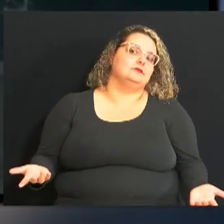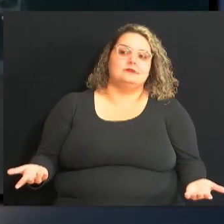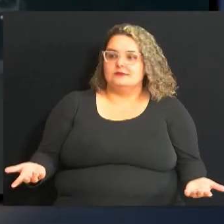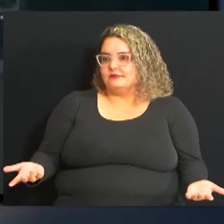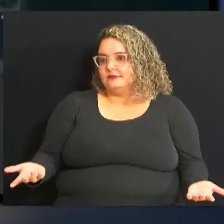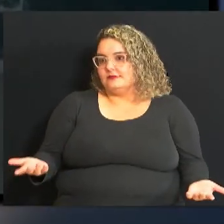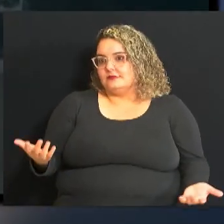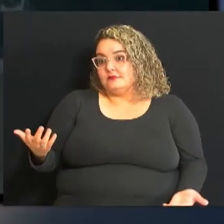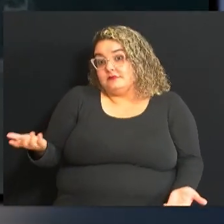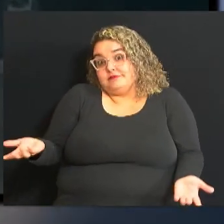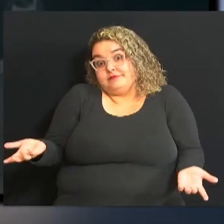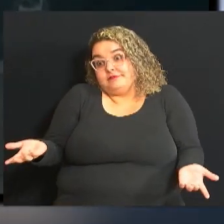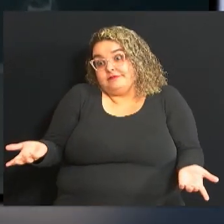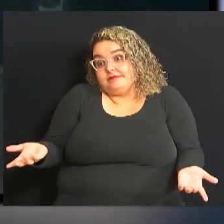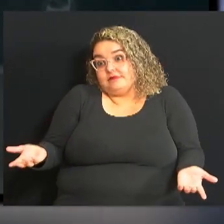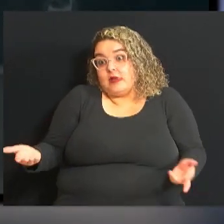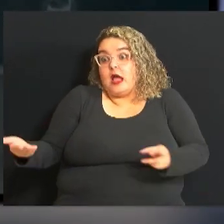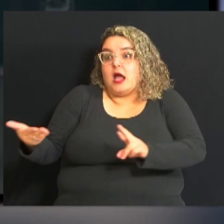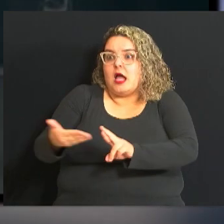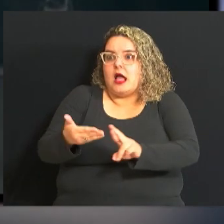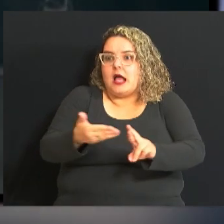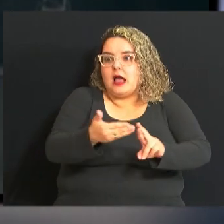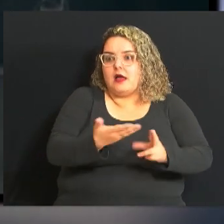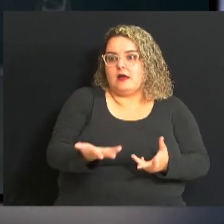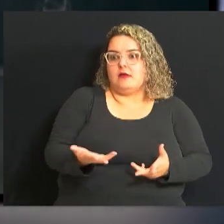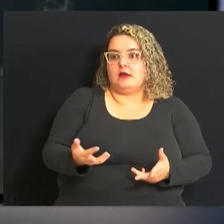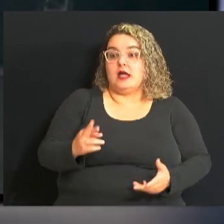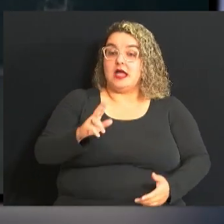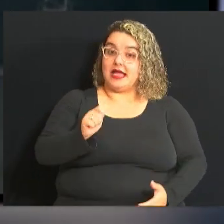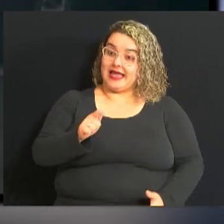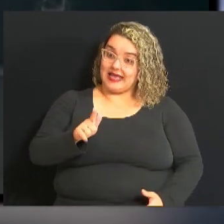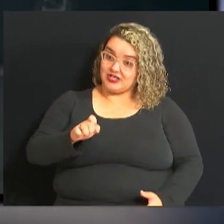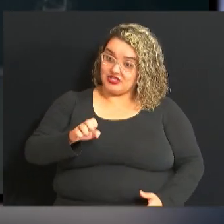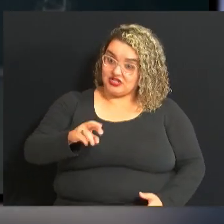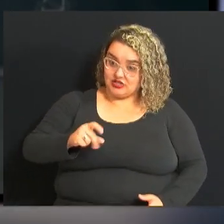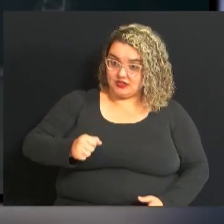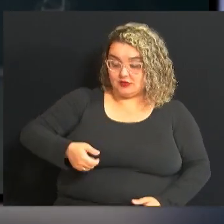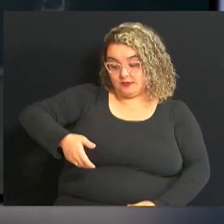Uai, a referência da cidade é registro. Eu não...